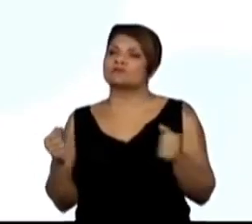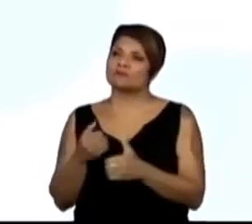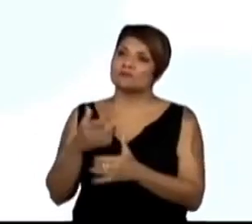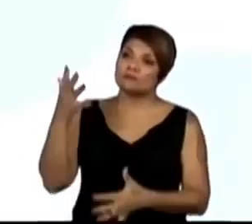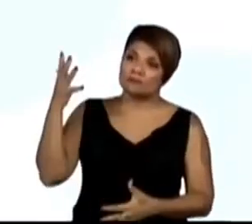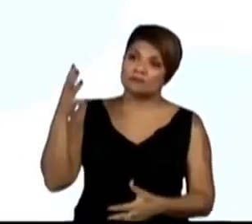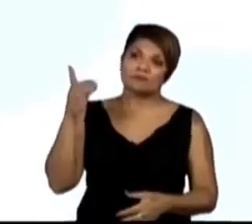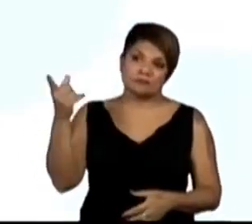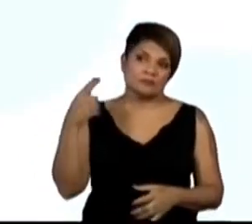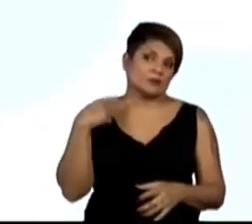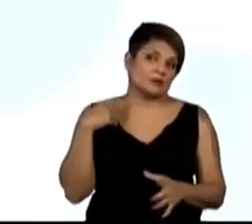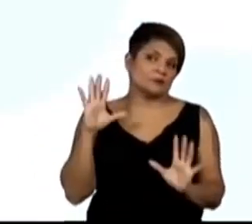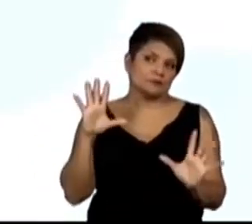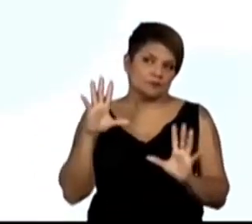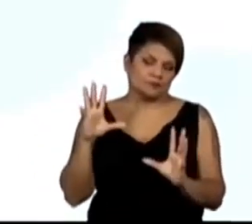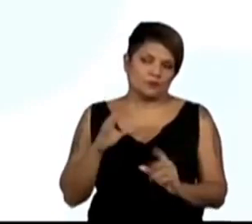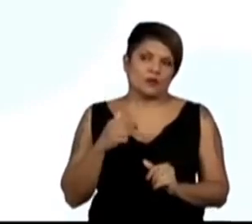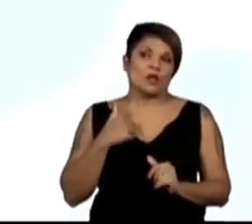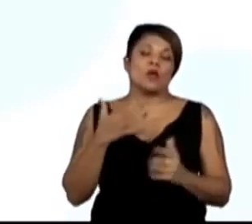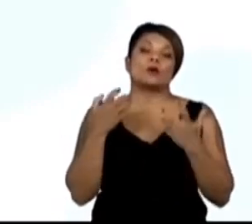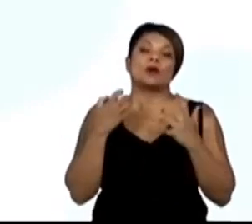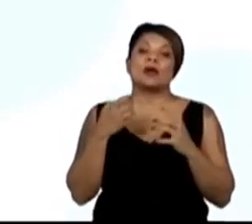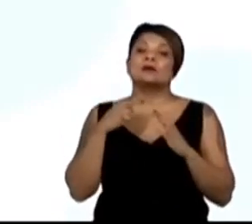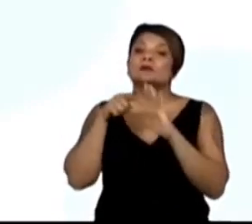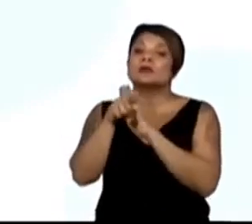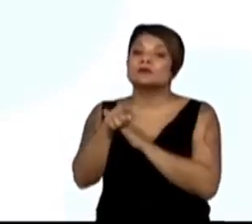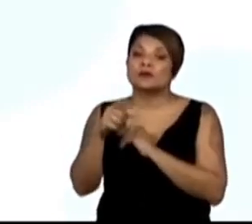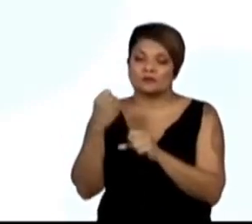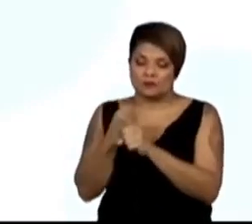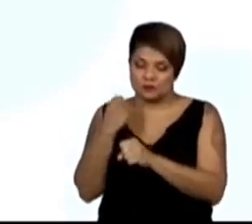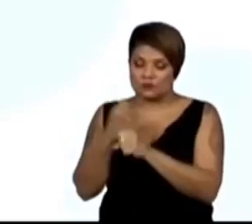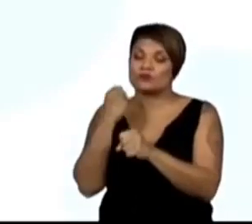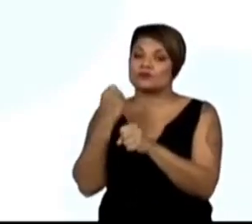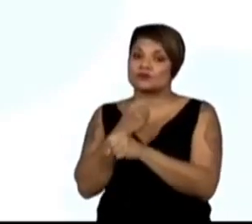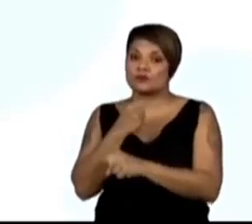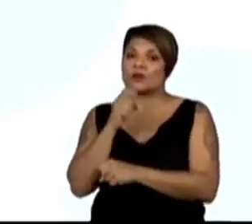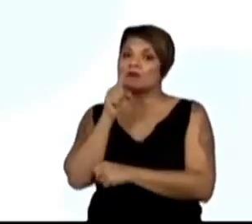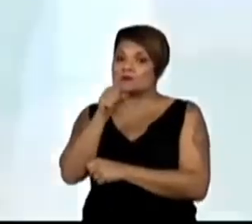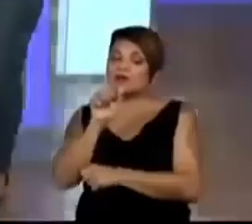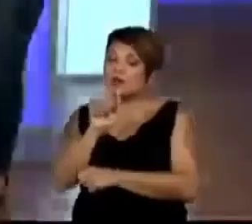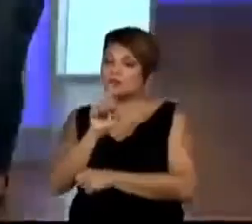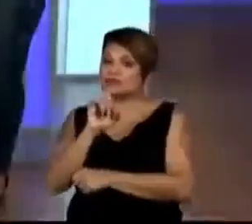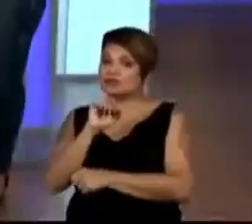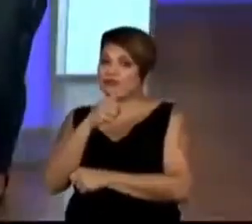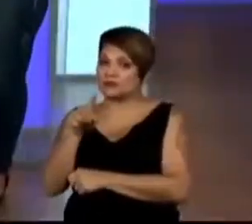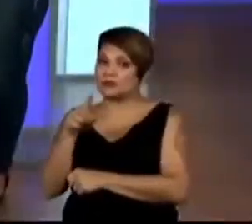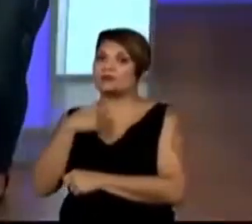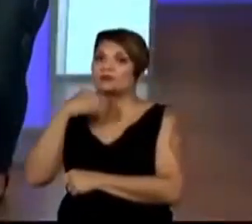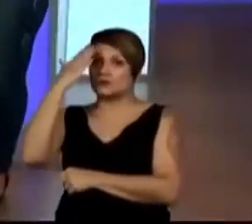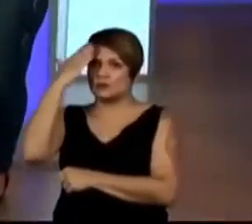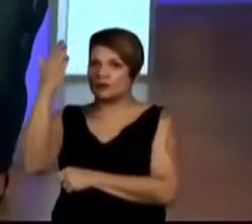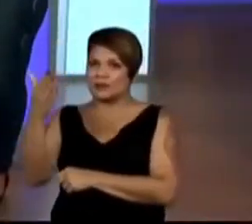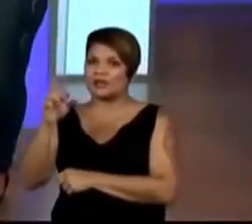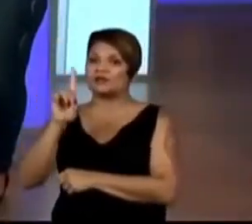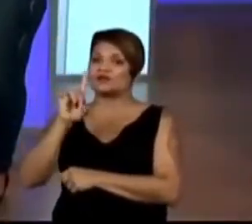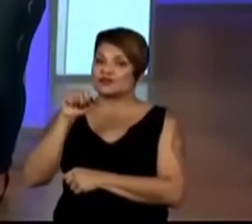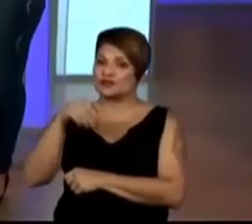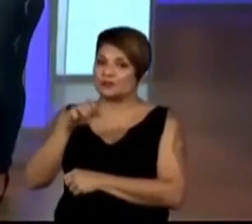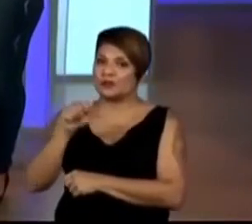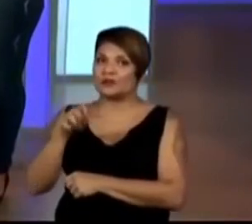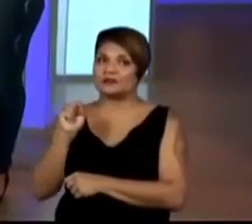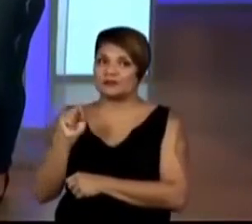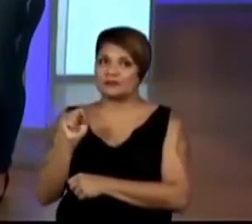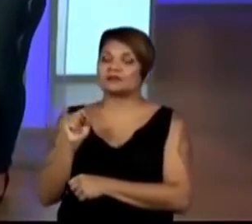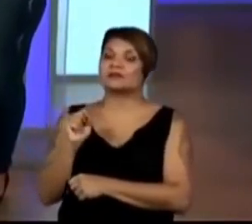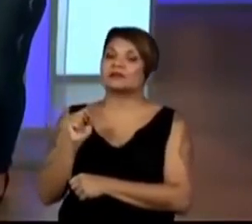Vocês estão dando adição, pessoal. Interage. Lembra da importância da gente aprender e construir a matemática no coletivo? Muito obrigada, Dimas. O Dimas falou que são